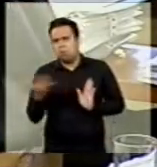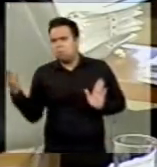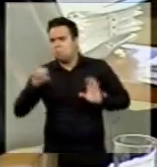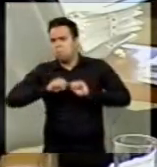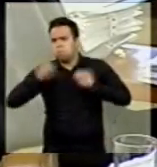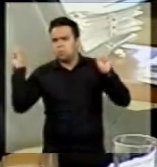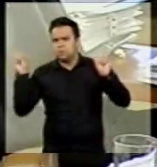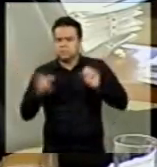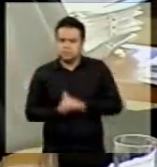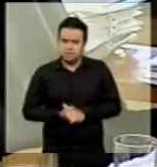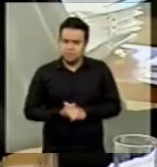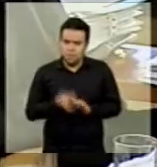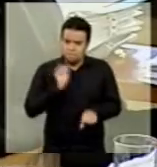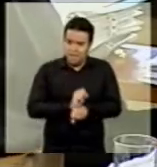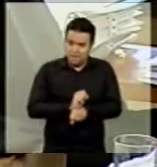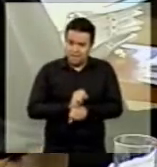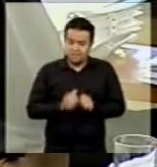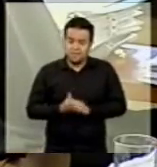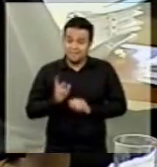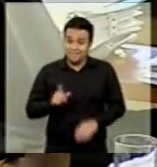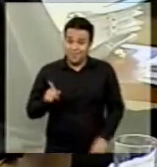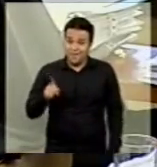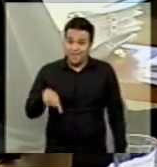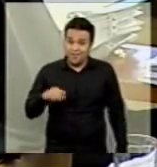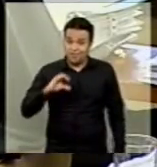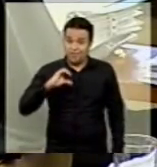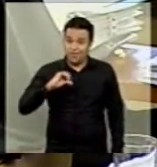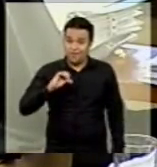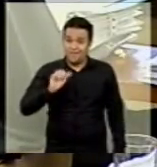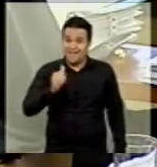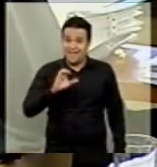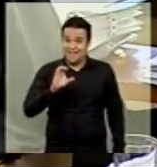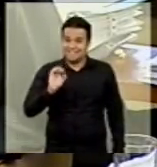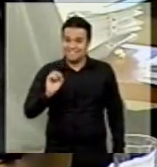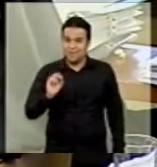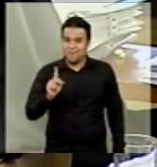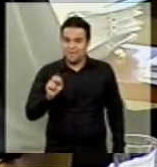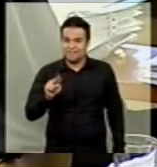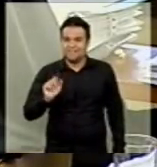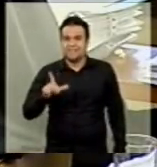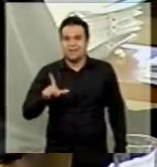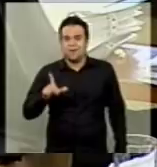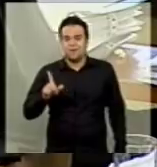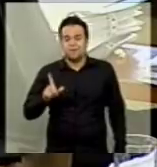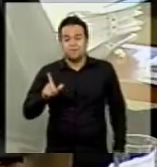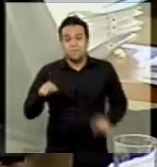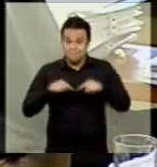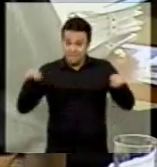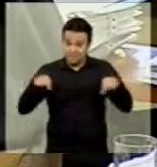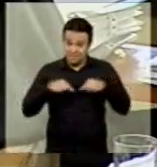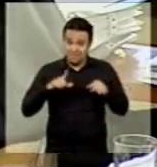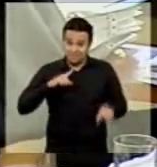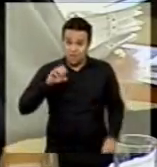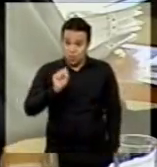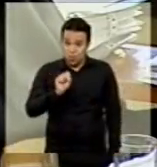impossível de atuação. Não são 9 ações penais, 8 hoje no meu gabinete, 8 ações penais. Várias delas já julgadas, várias delas já com